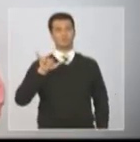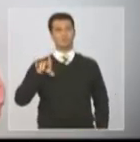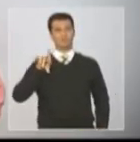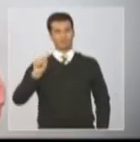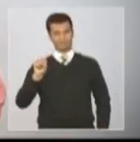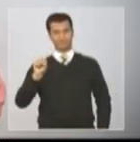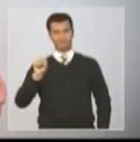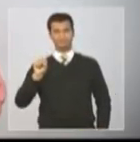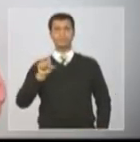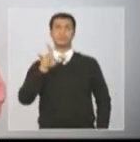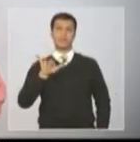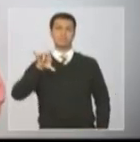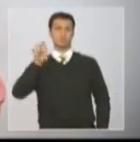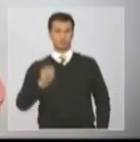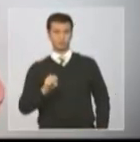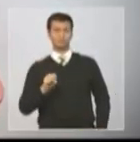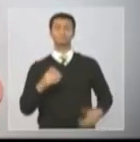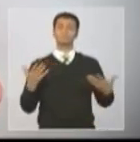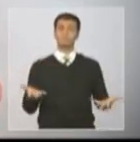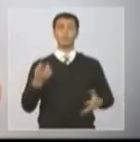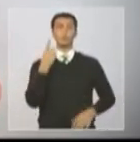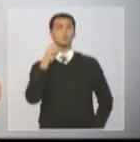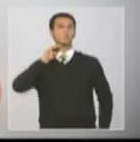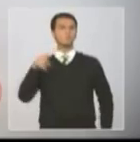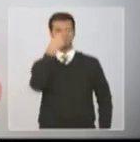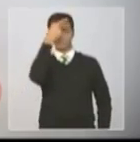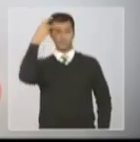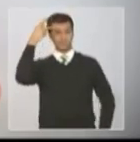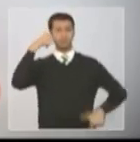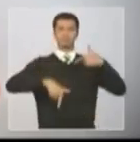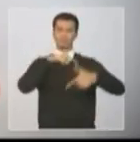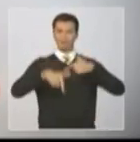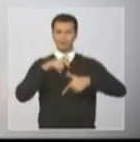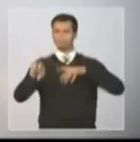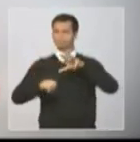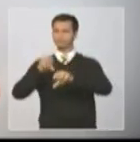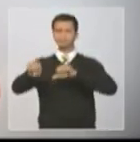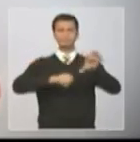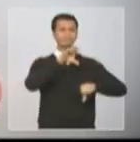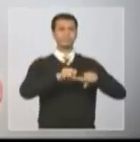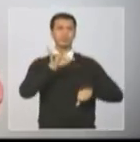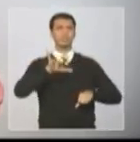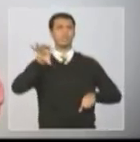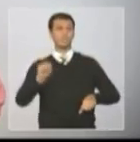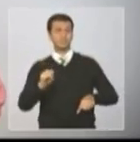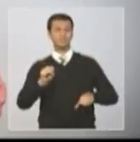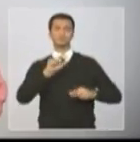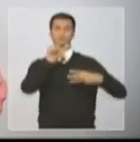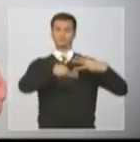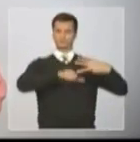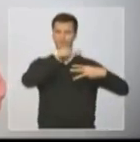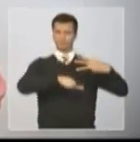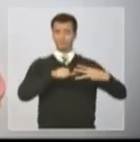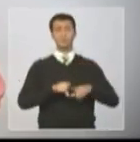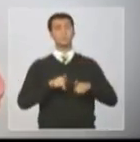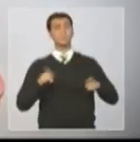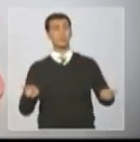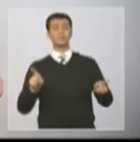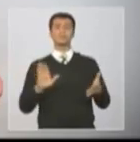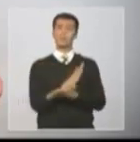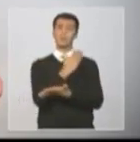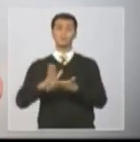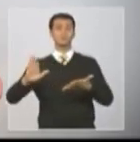toneladas de lixo urbano. Mais de 1 milhão de pessoas trabalham e sobrevivem da reciclagem desse lixo. Mesmo assim, grande parte